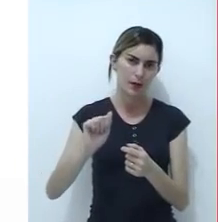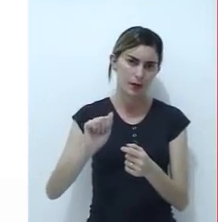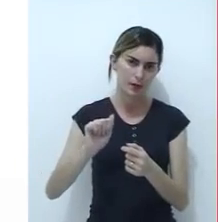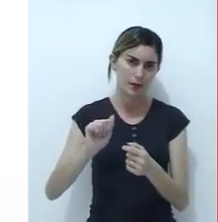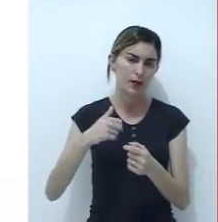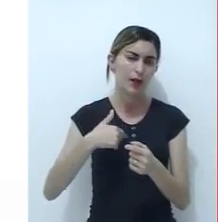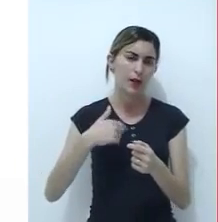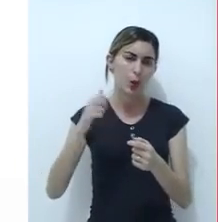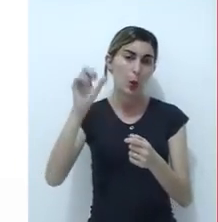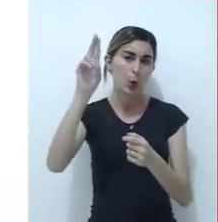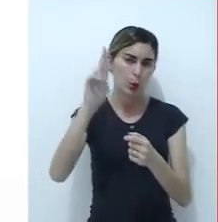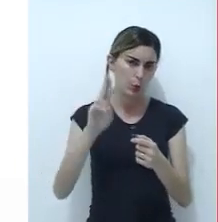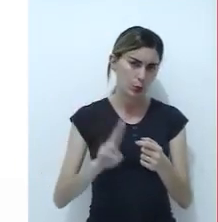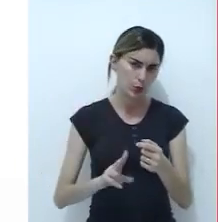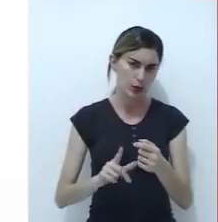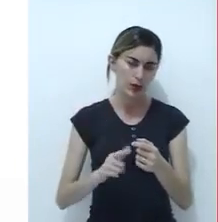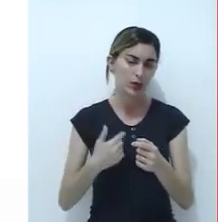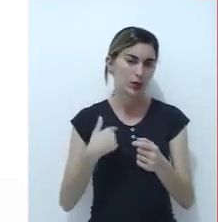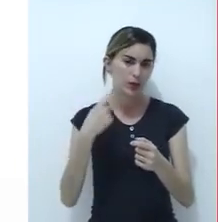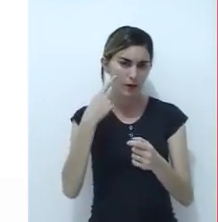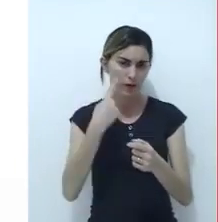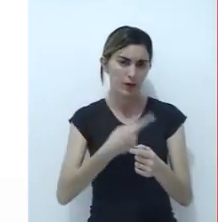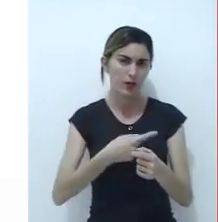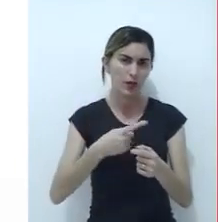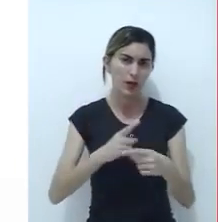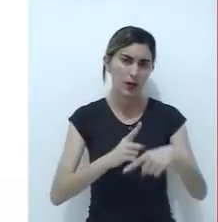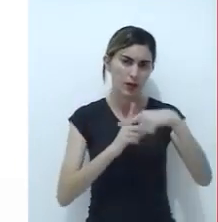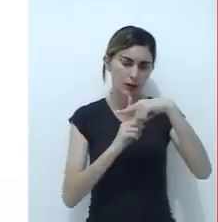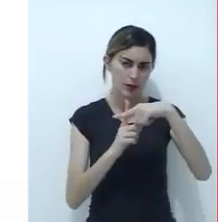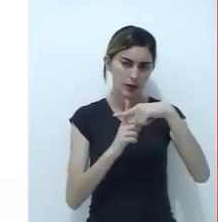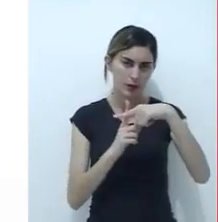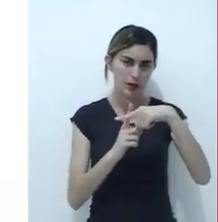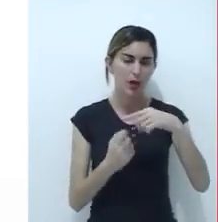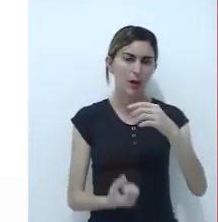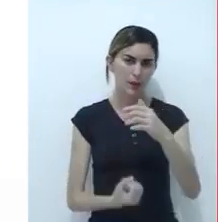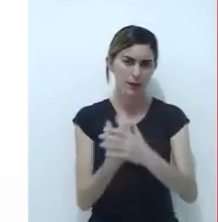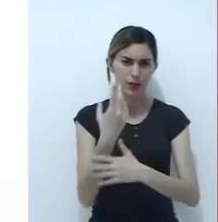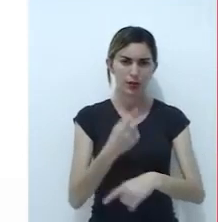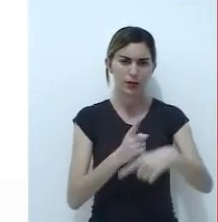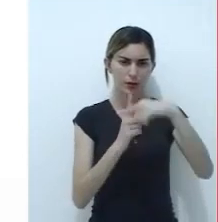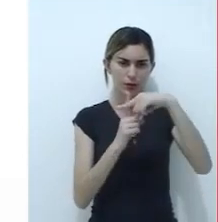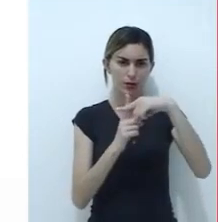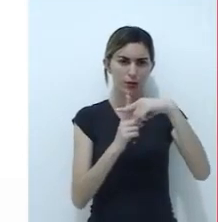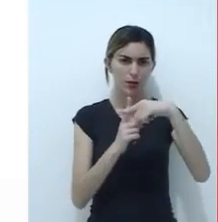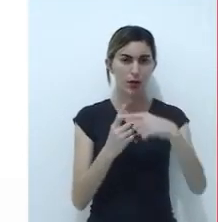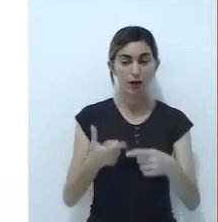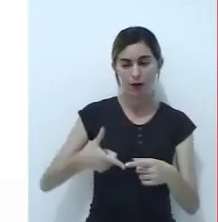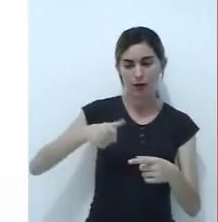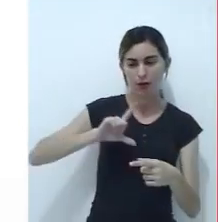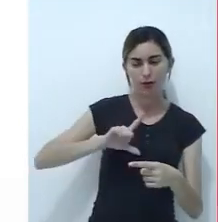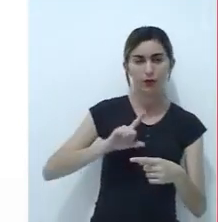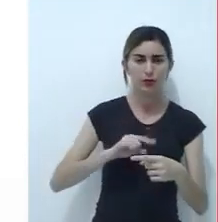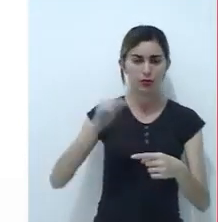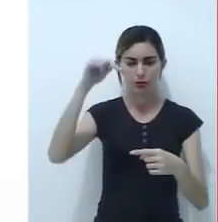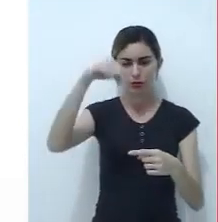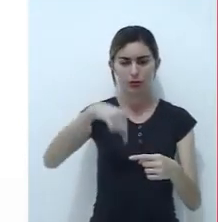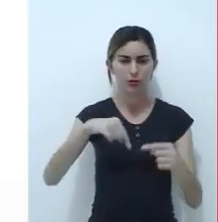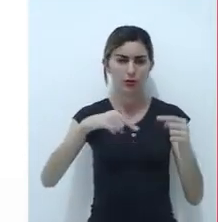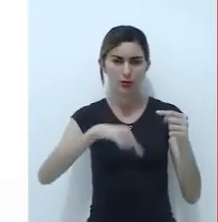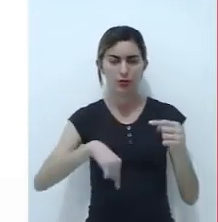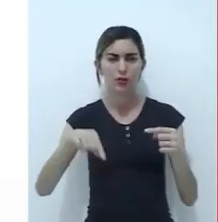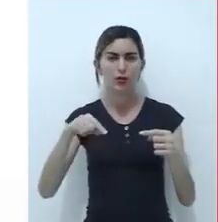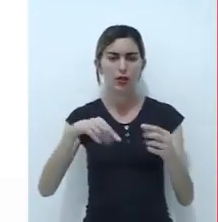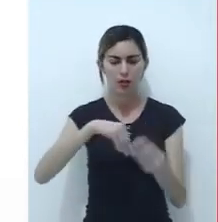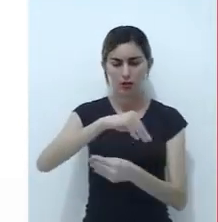a presença de luz. O sinal de adição, quando aparece antes da seta, quer